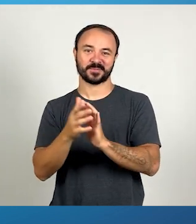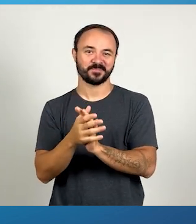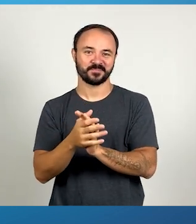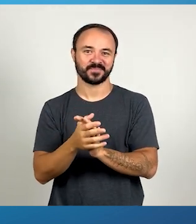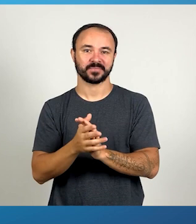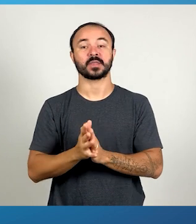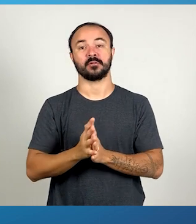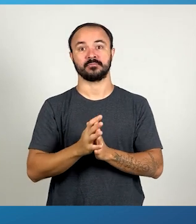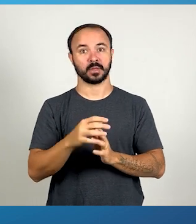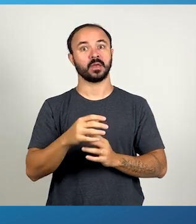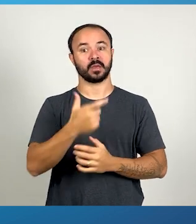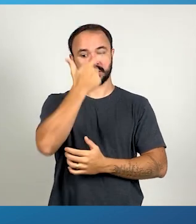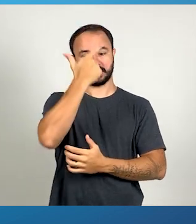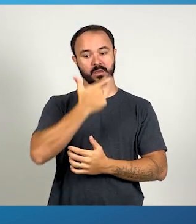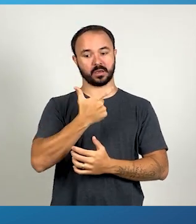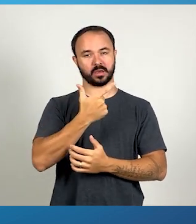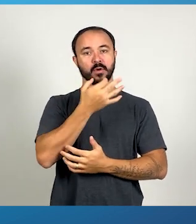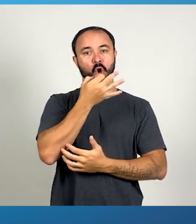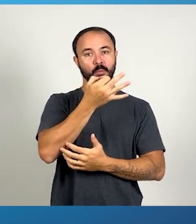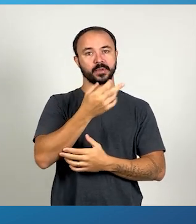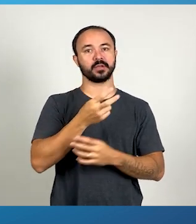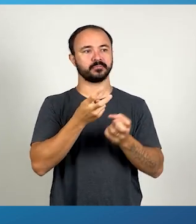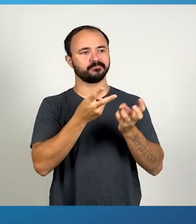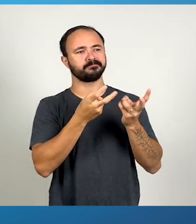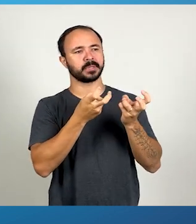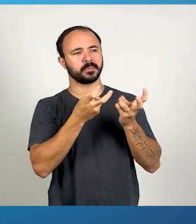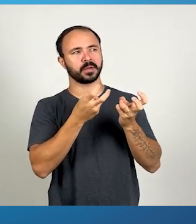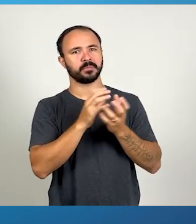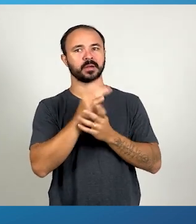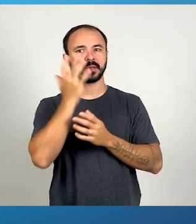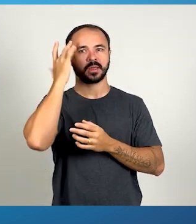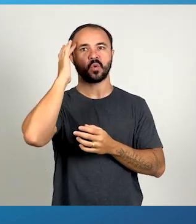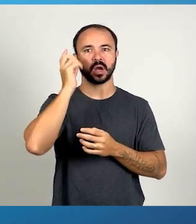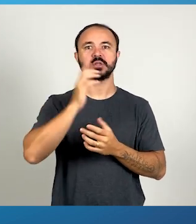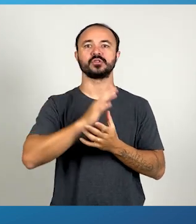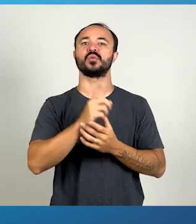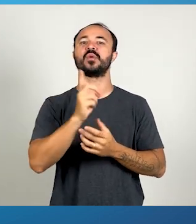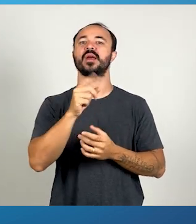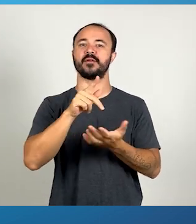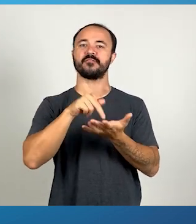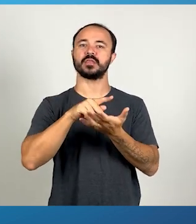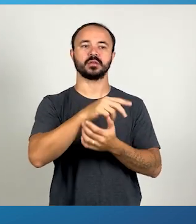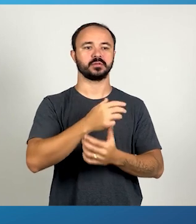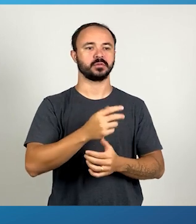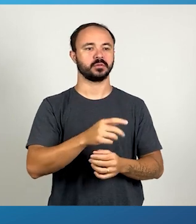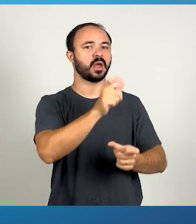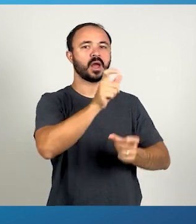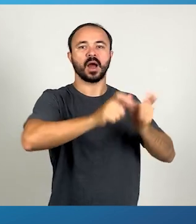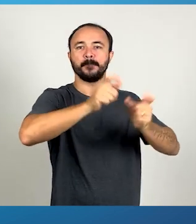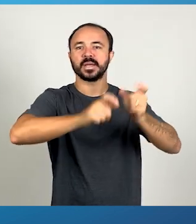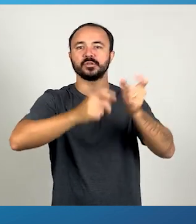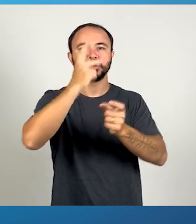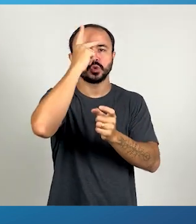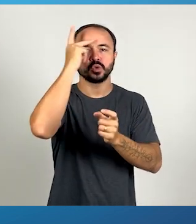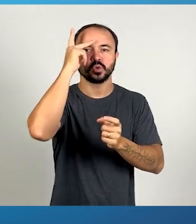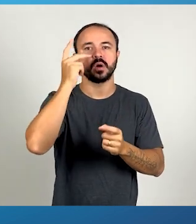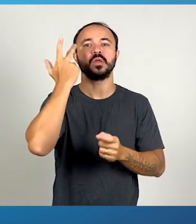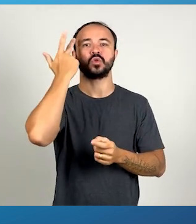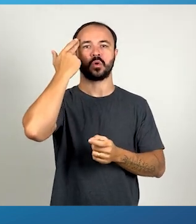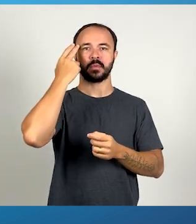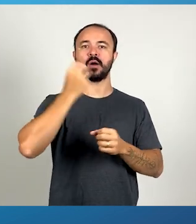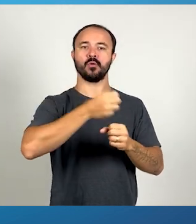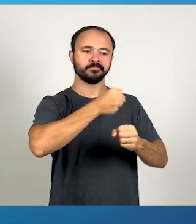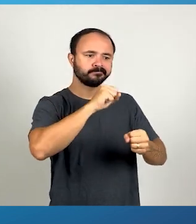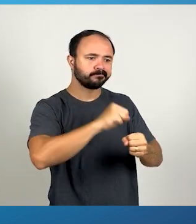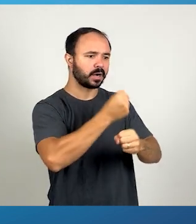que foi de fato por isso que a gente fala obra faraônica, porque foi muito grande é de uma